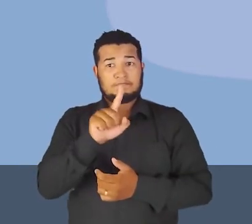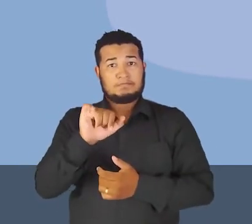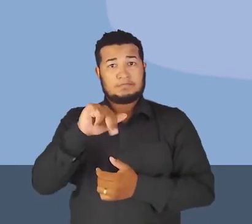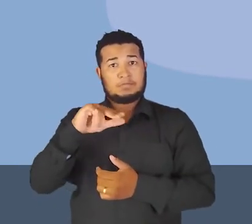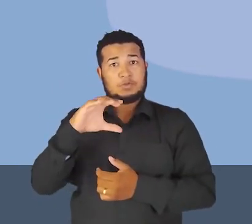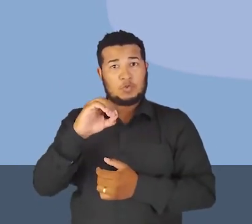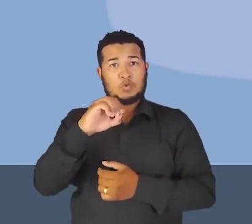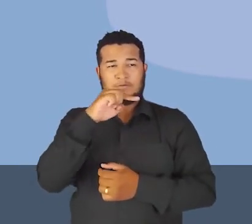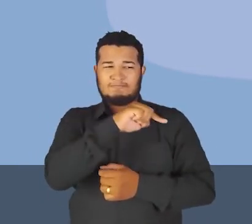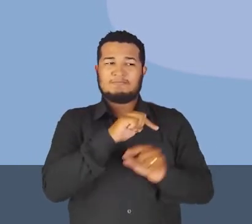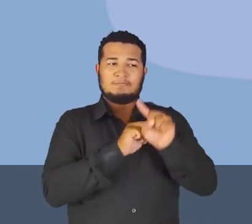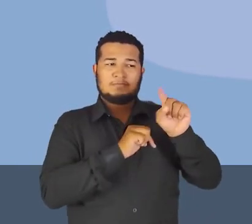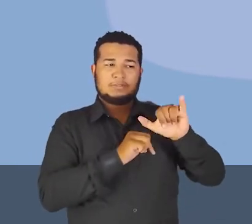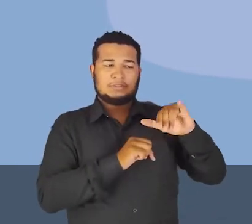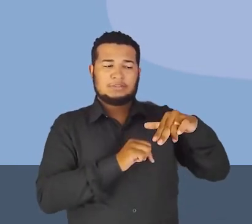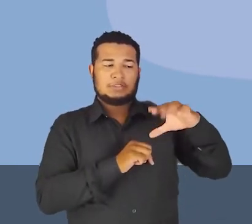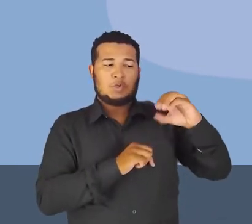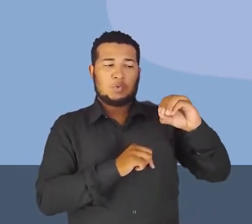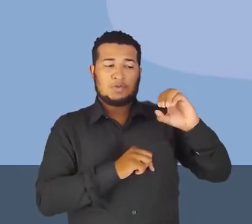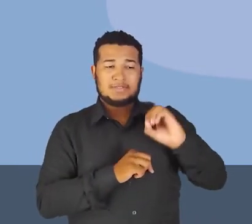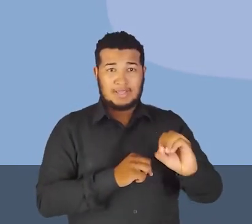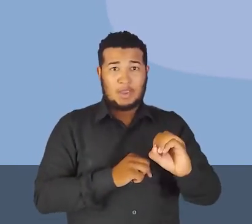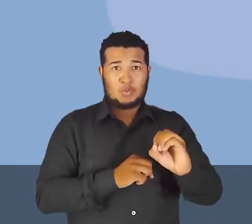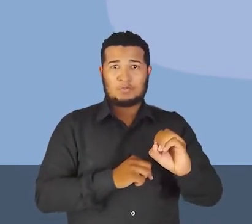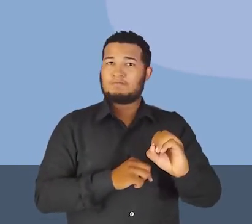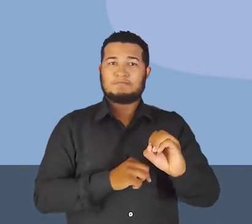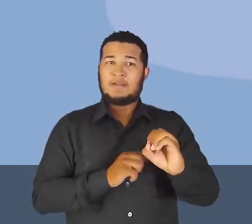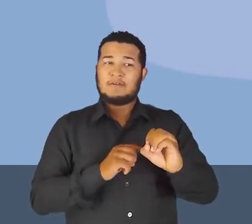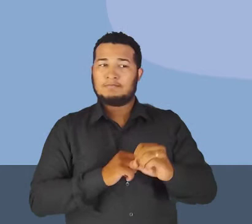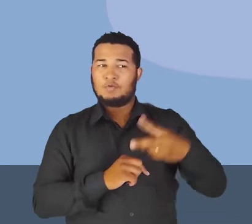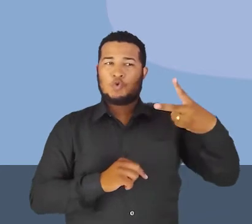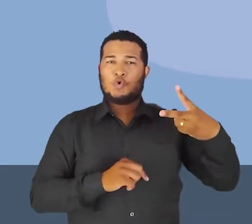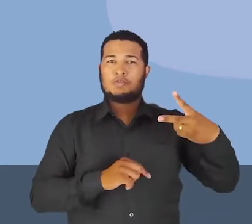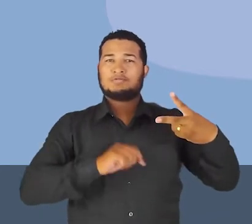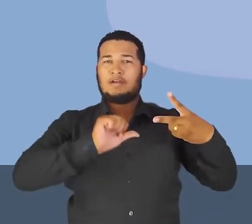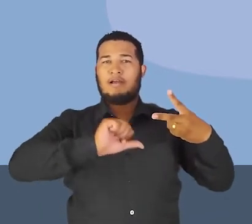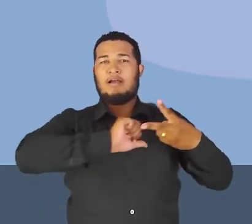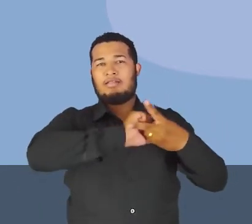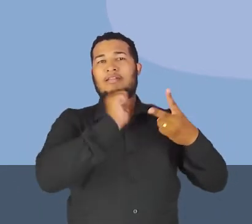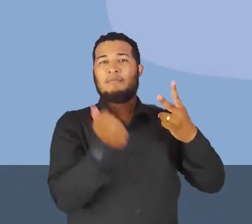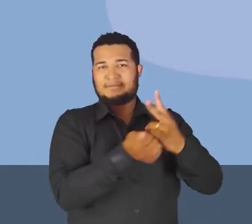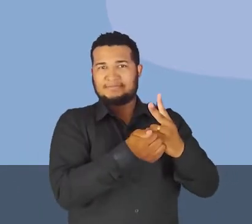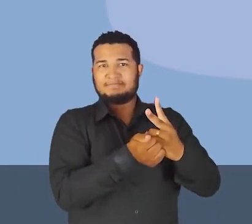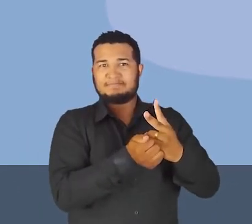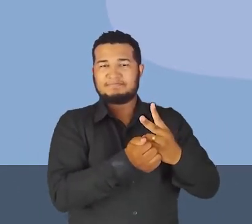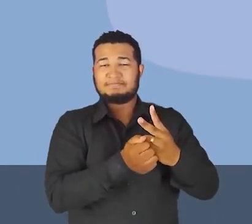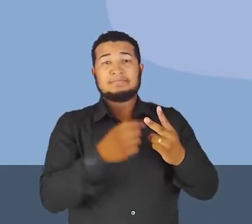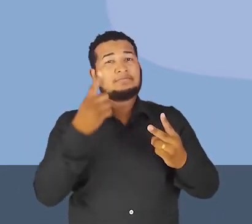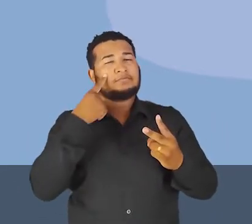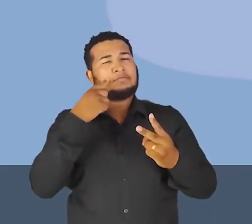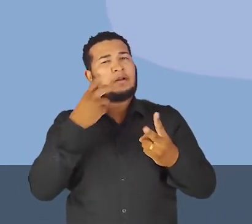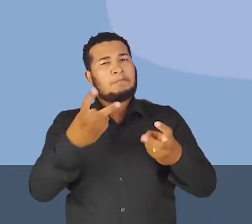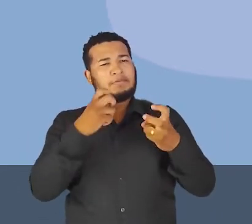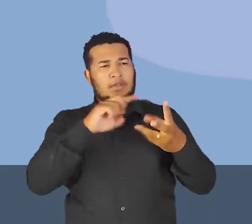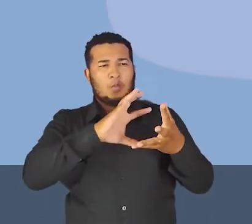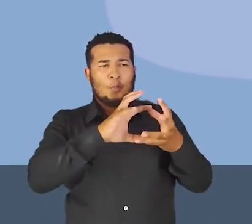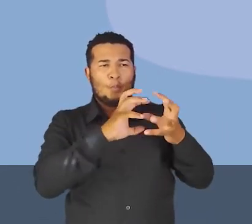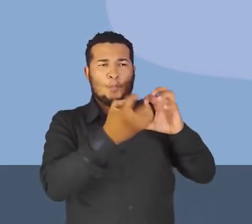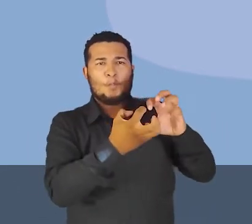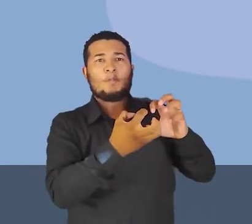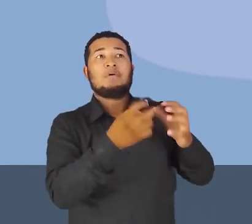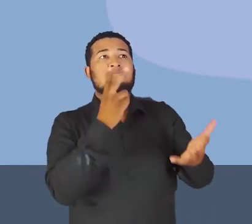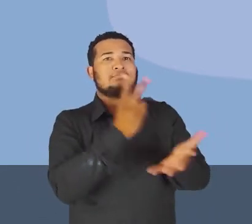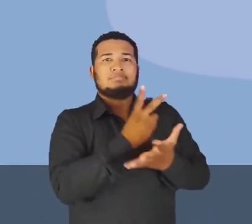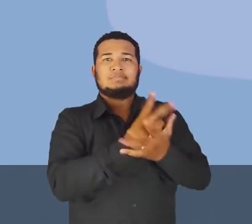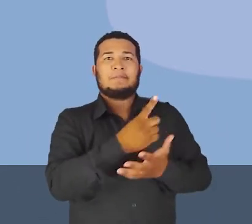vai a zinco 2, então eu tenho uma diminuição na massa da barra. Observe que a oxidação, ela sempre